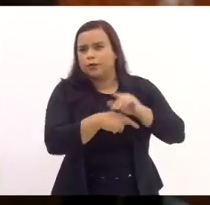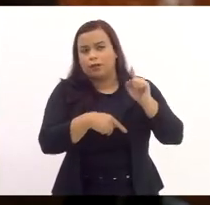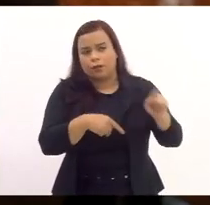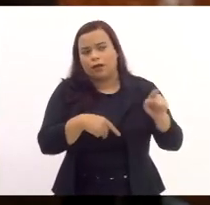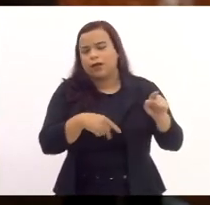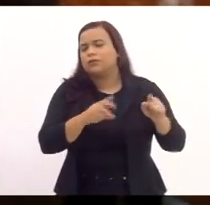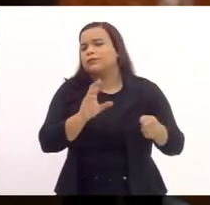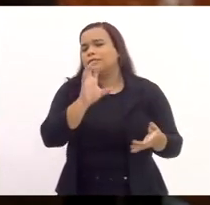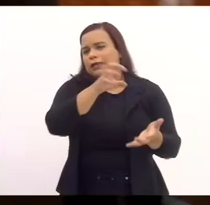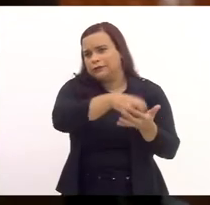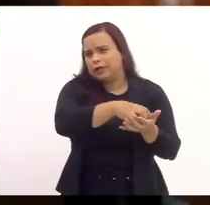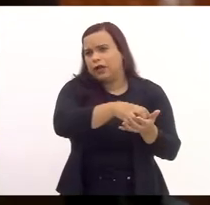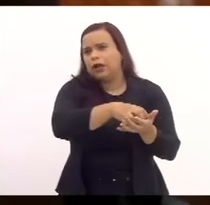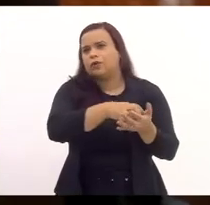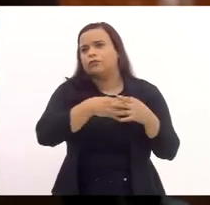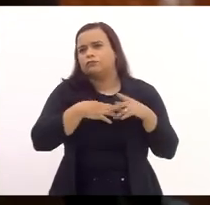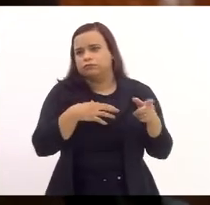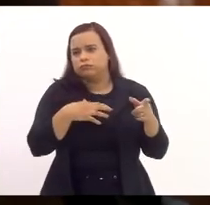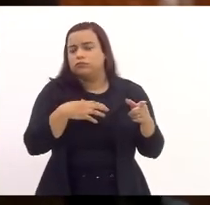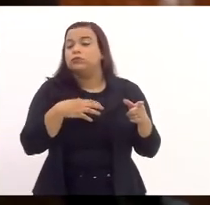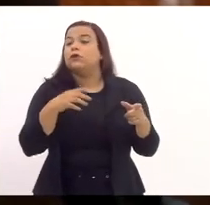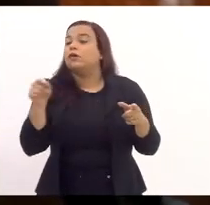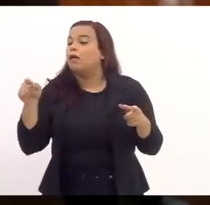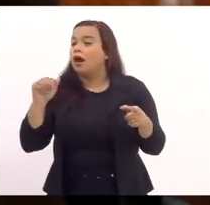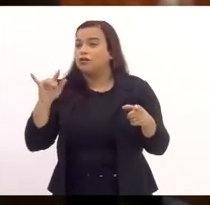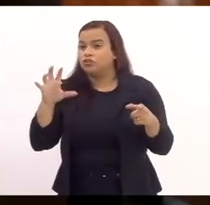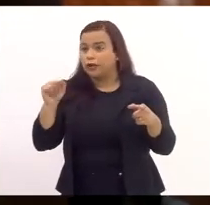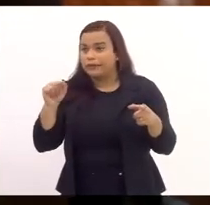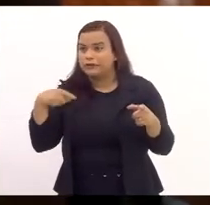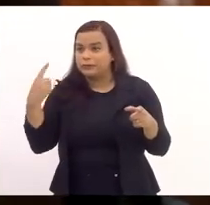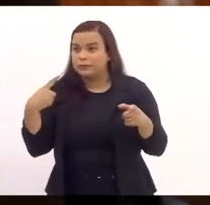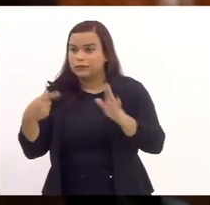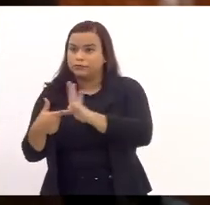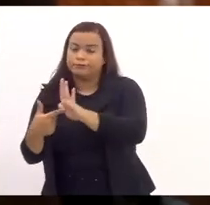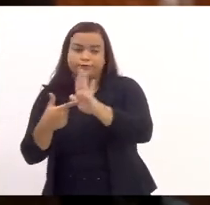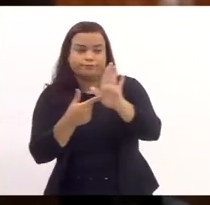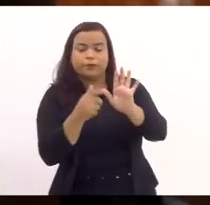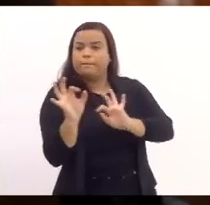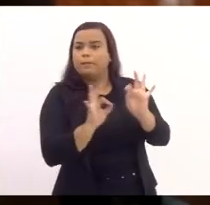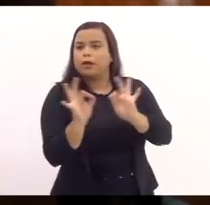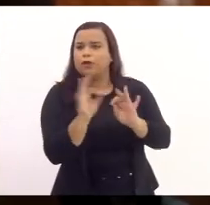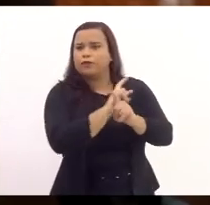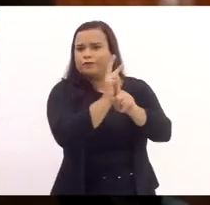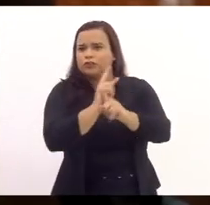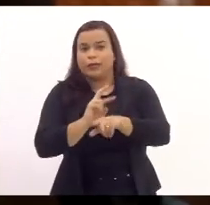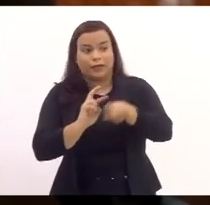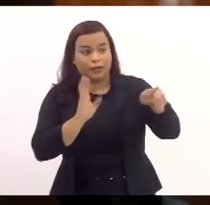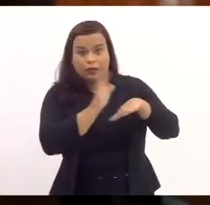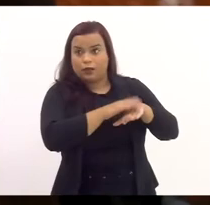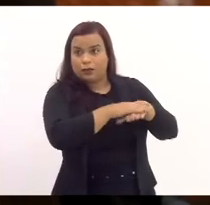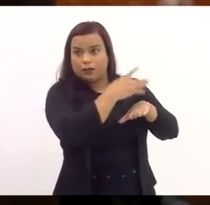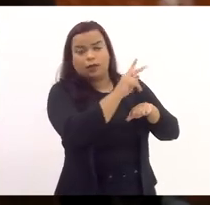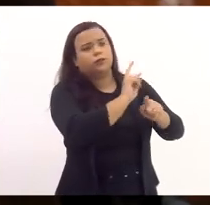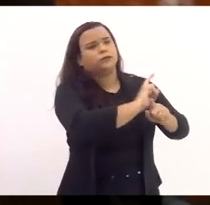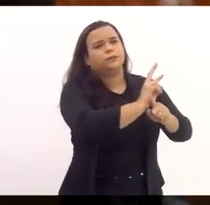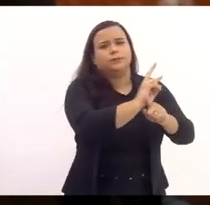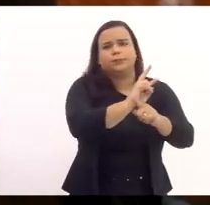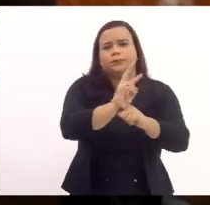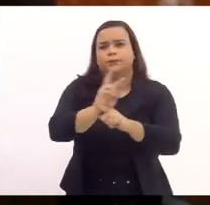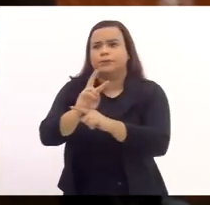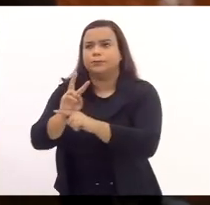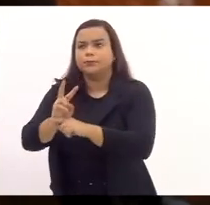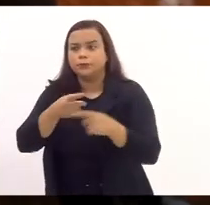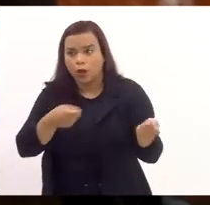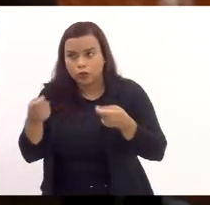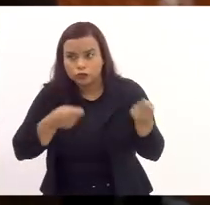agência, a gente apresenta para eles um plano de fiscalização, eles fazem essa fiscalização no campo, no dia a dia,